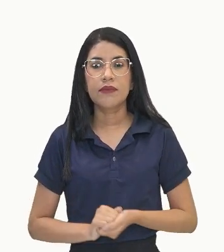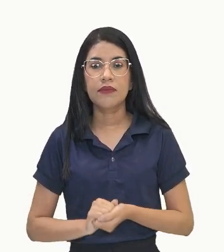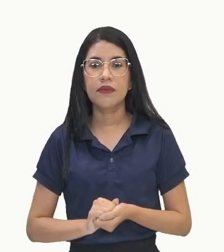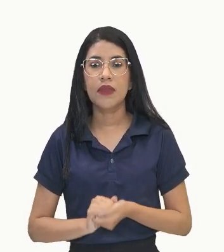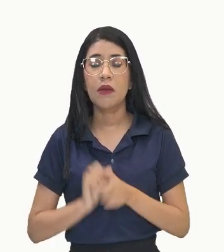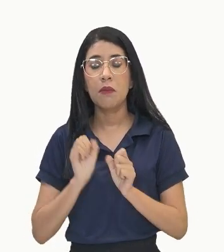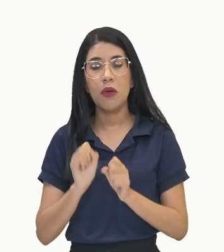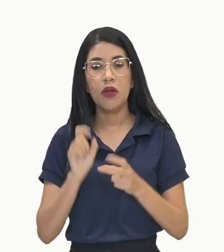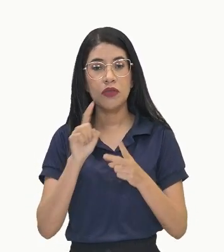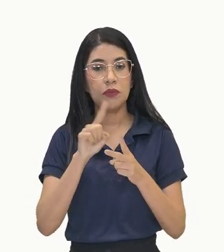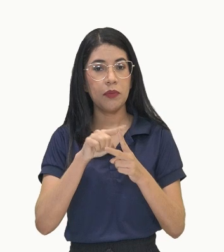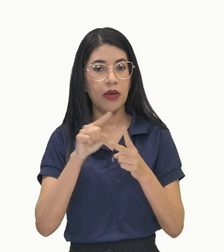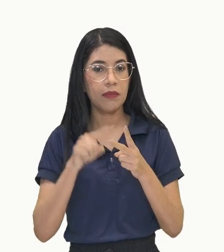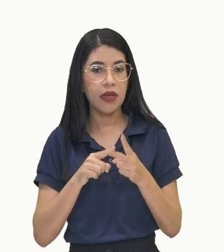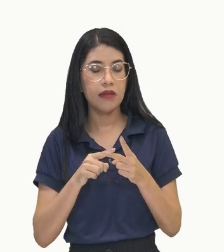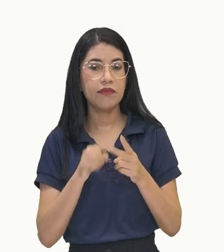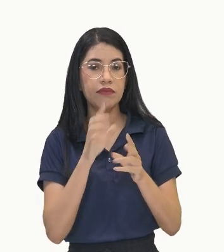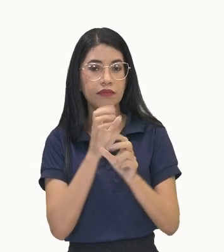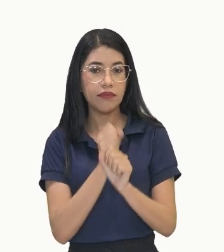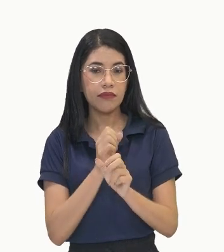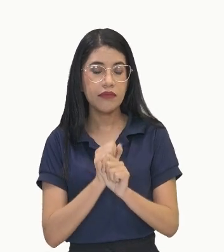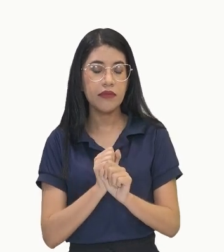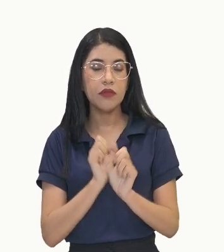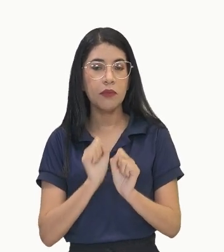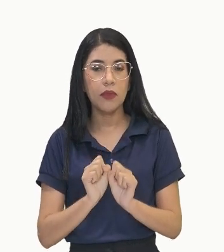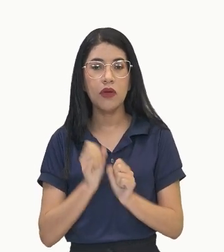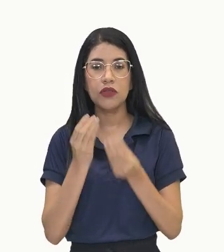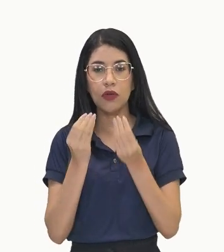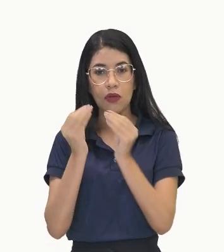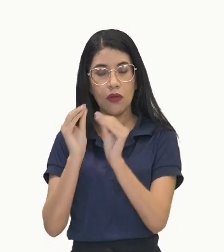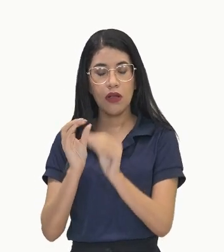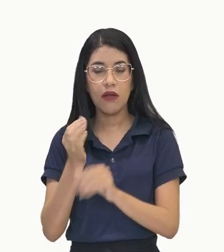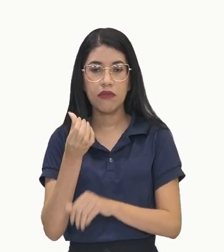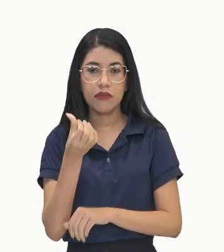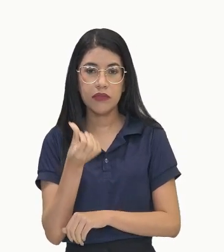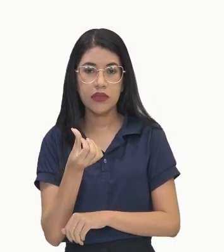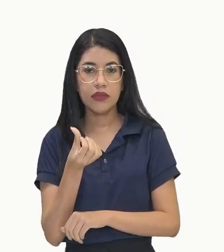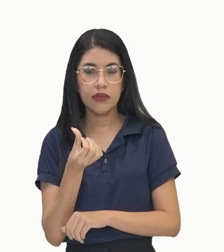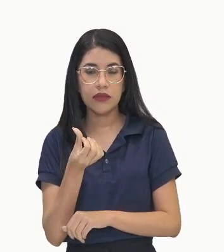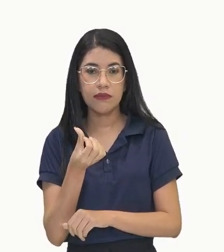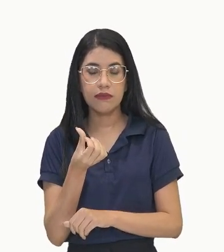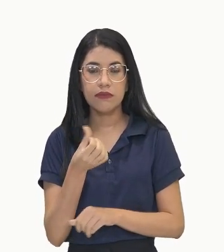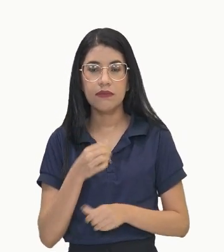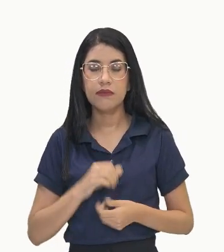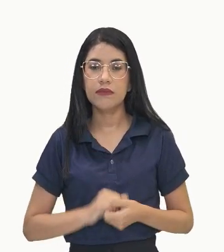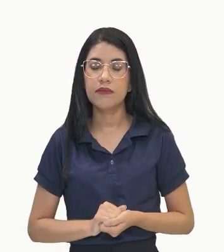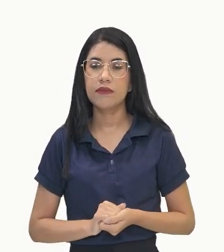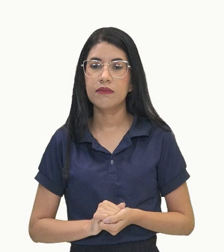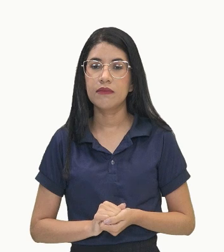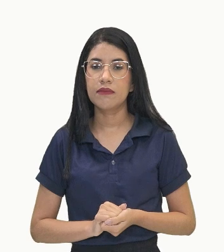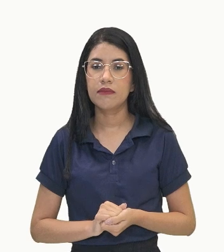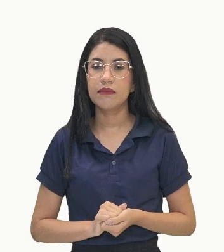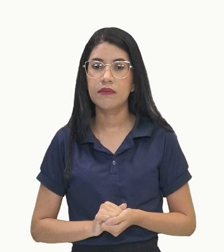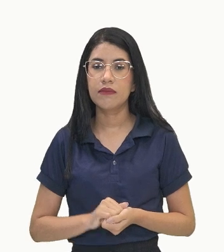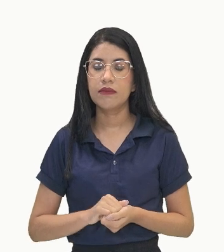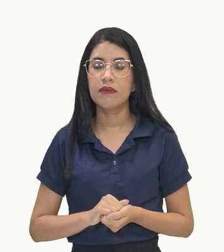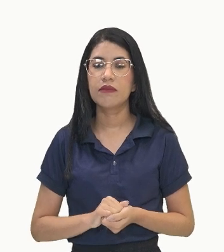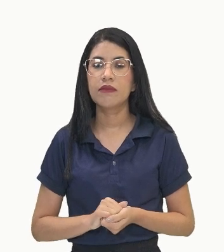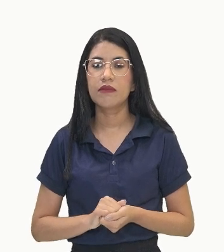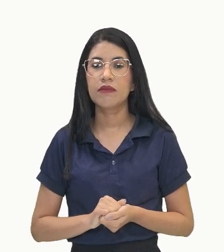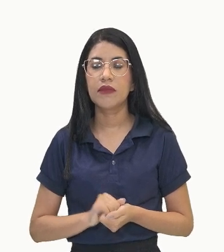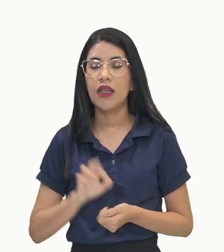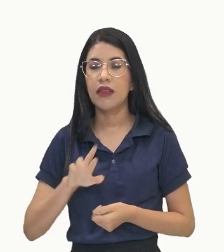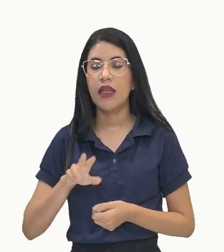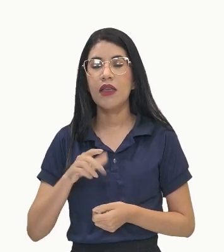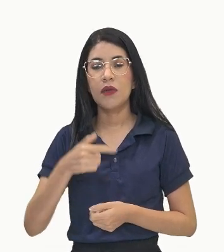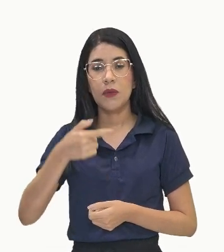dois caminhos. Ou você já coloca o 6, né? O 6 não. O 7, que vai